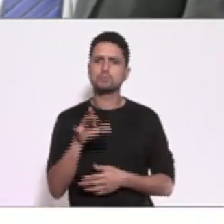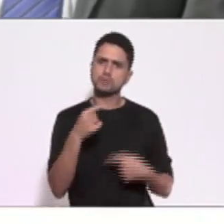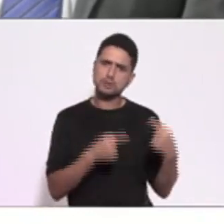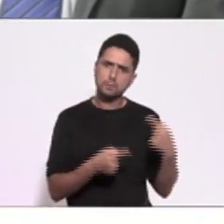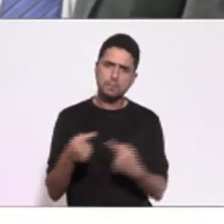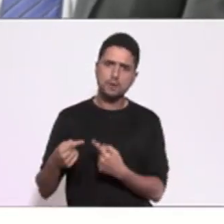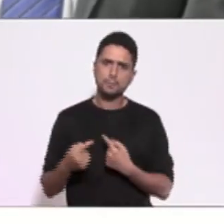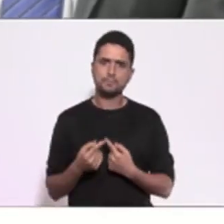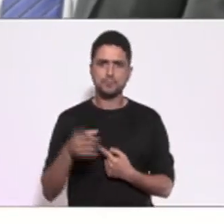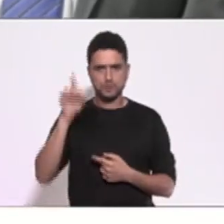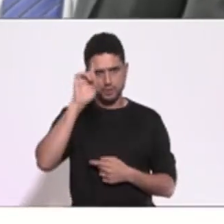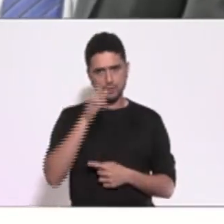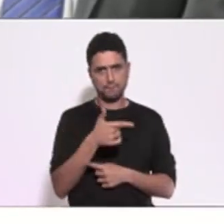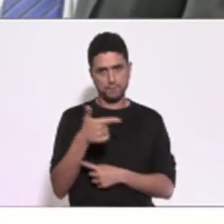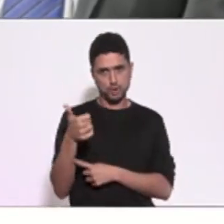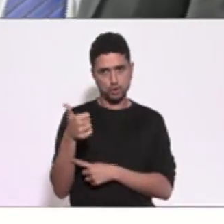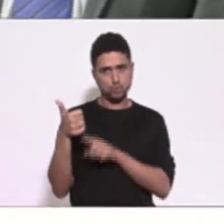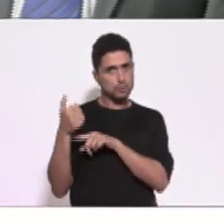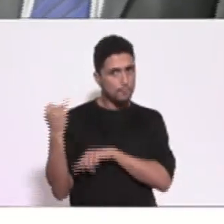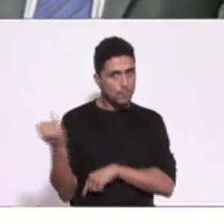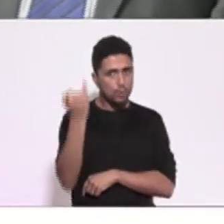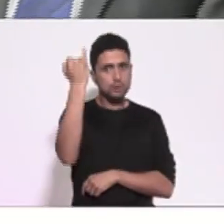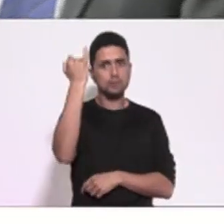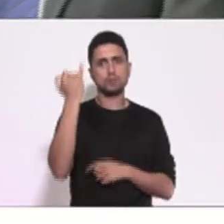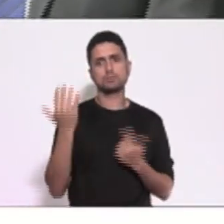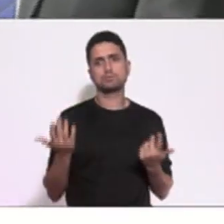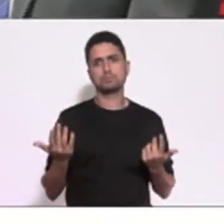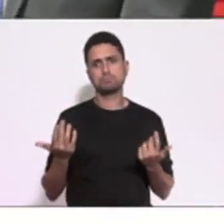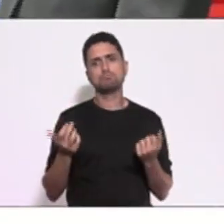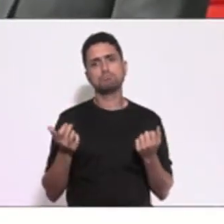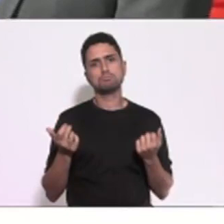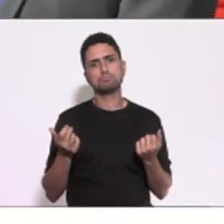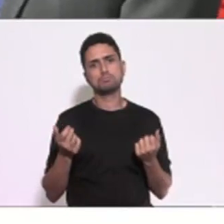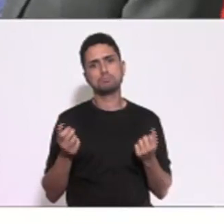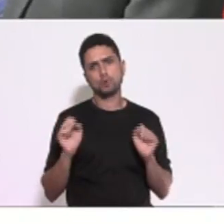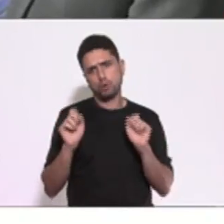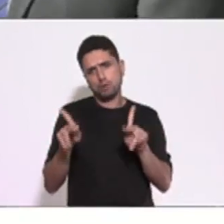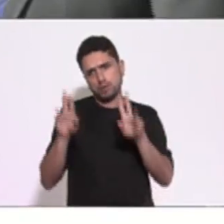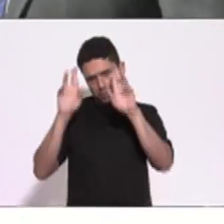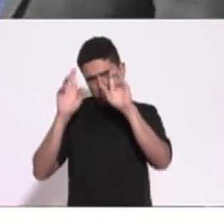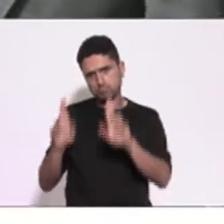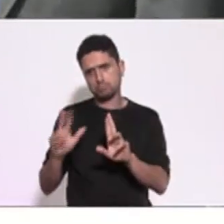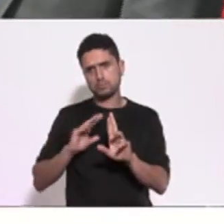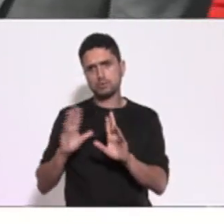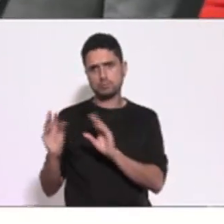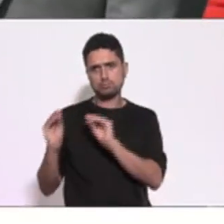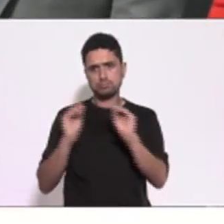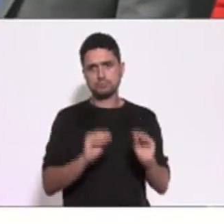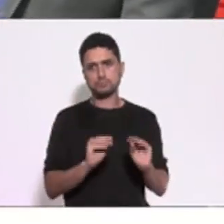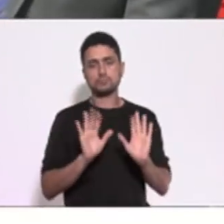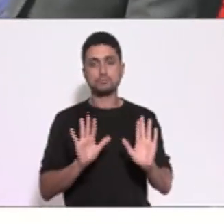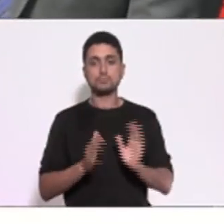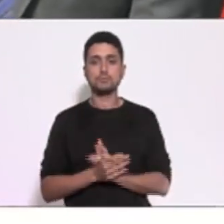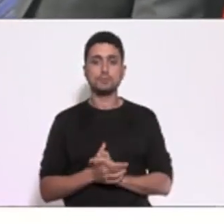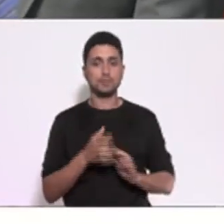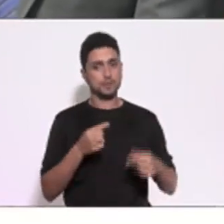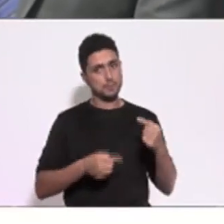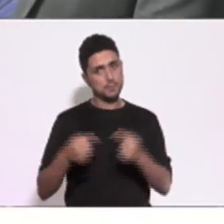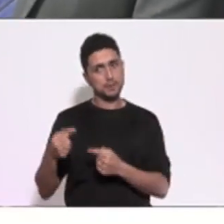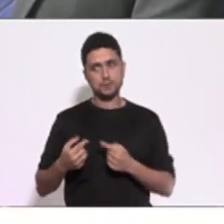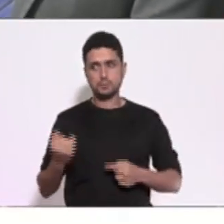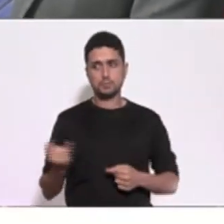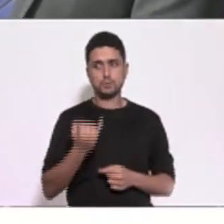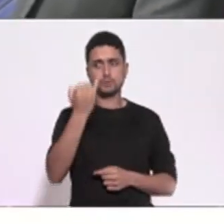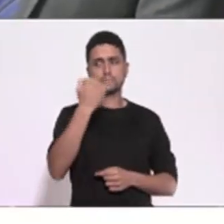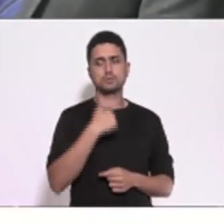Se a data 21 for tão importante, mantém-se. A gente não altera esse dia. Apenas esse debate, que eu acho importante a gente